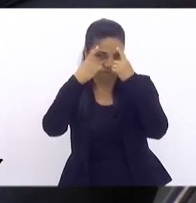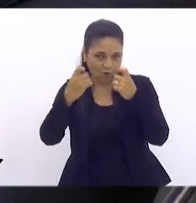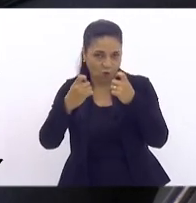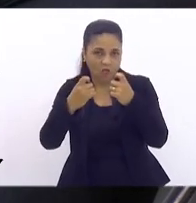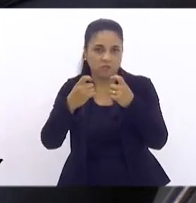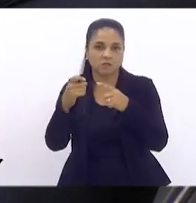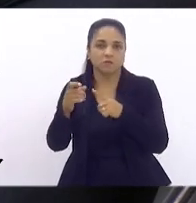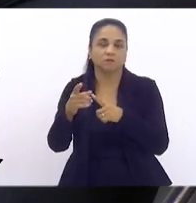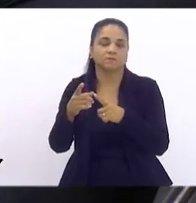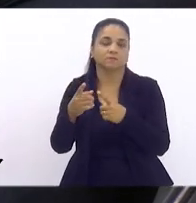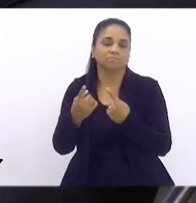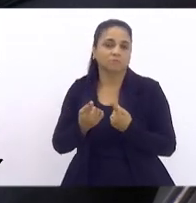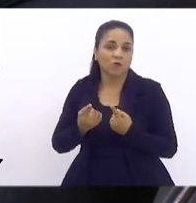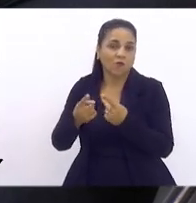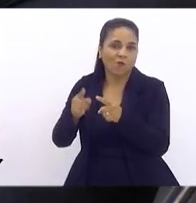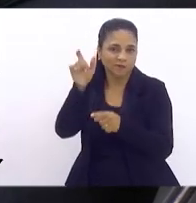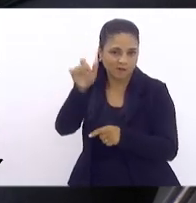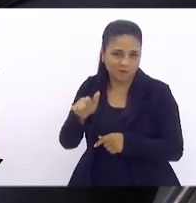Então